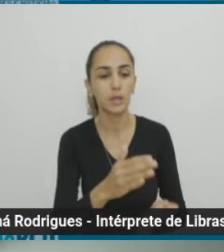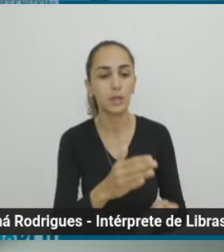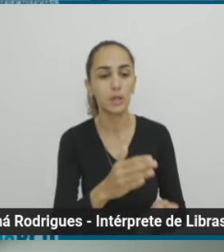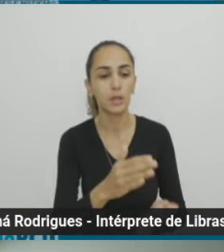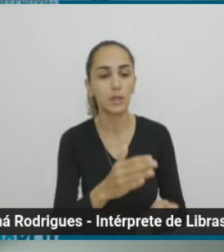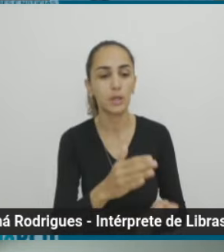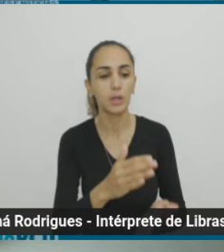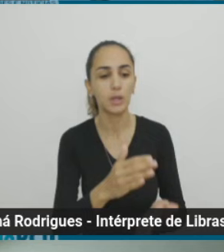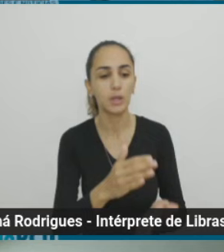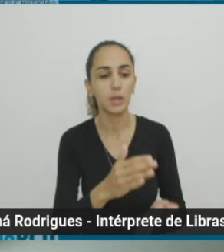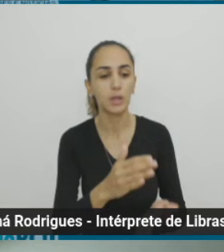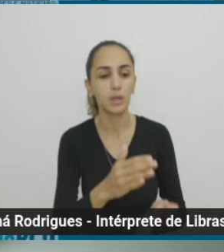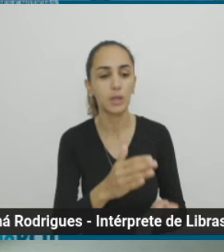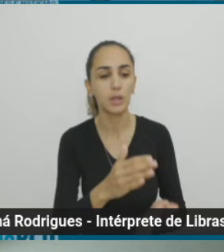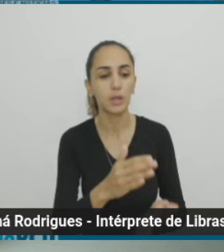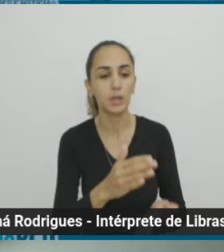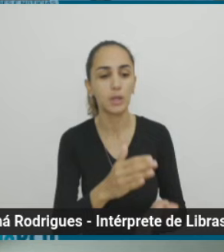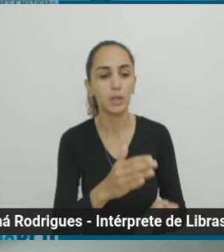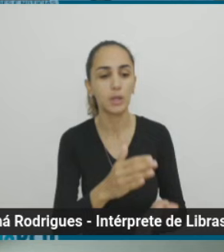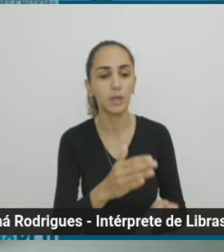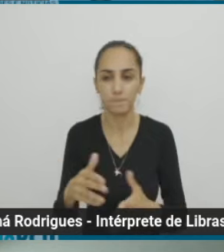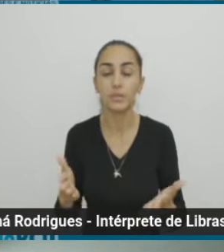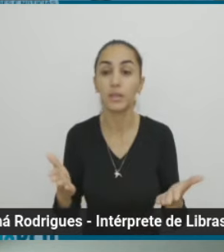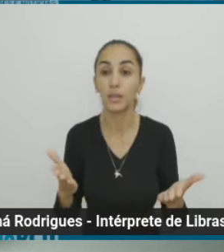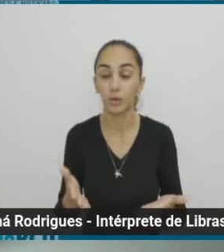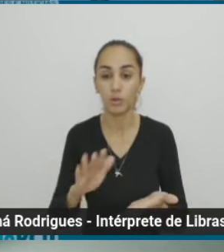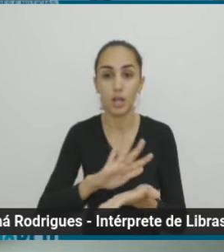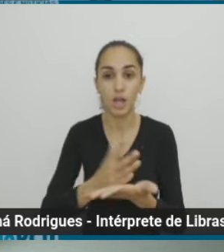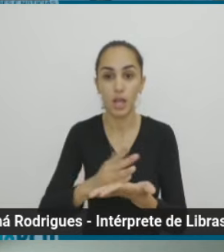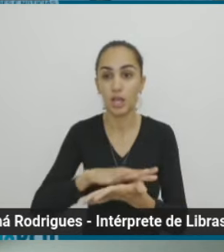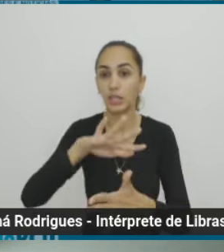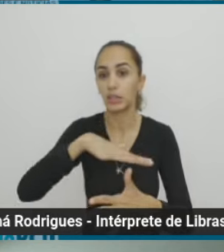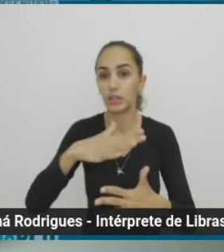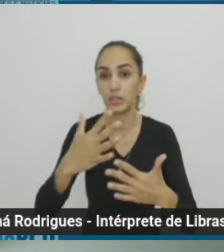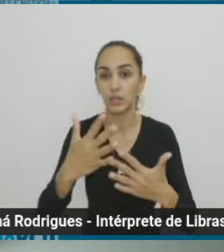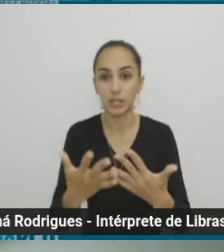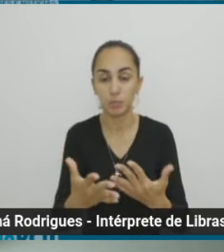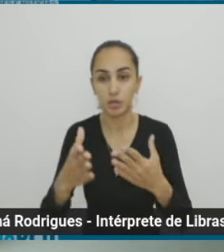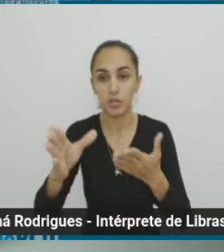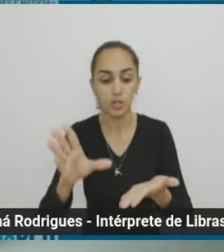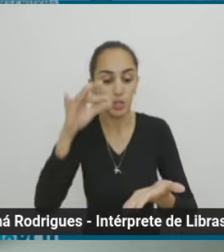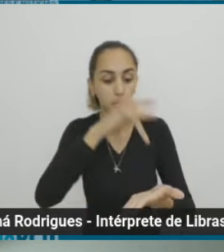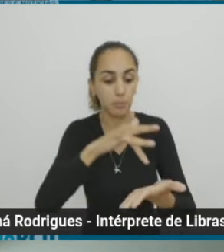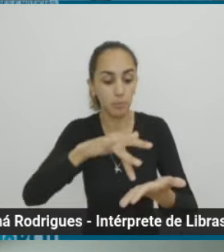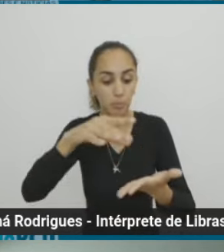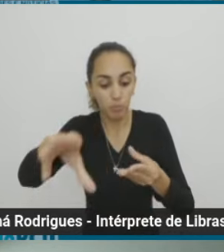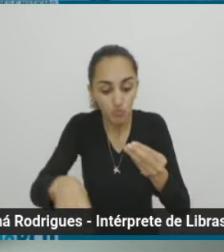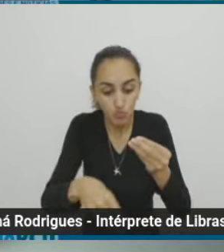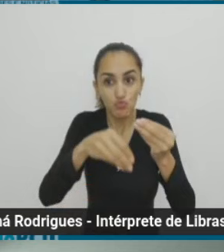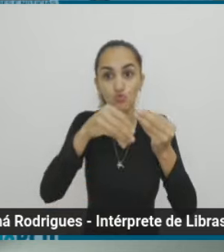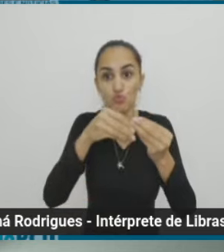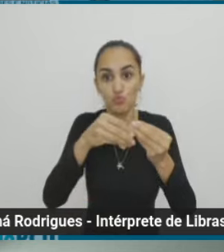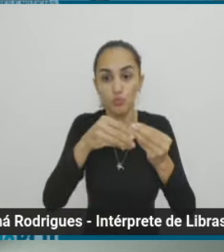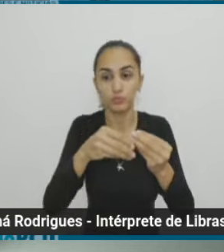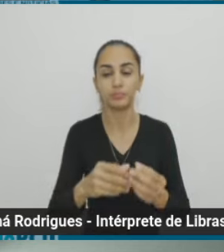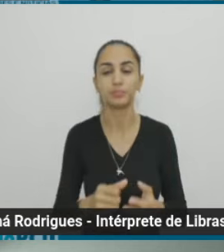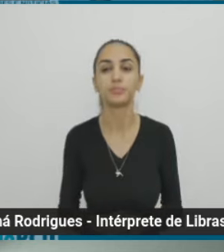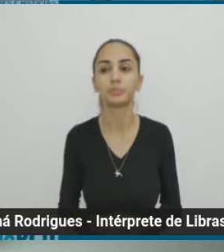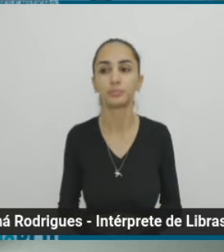durante o voto, agora a própria intérprete de Libras incorporada na própria urna eletrônica